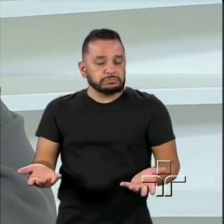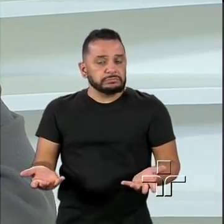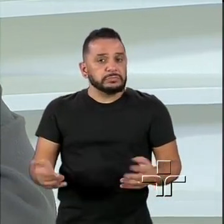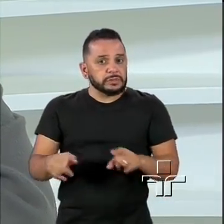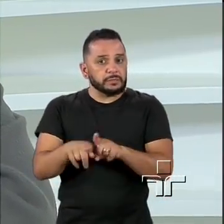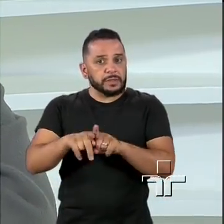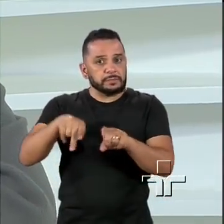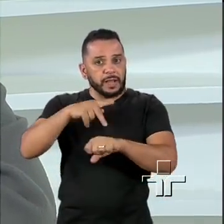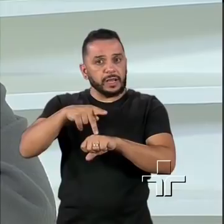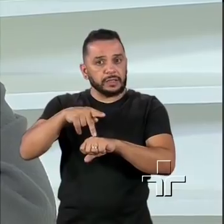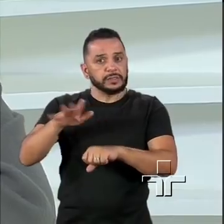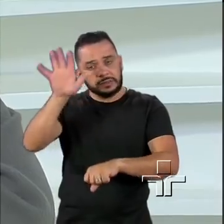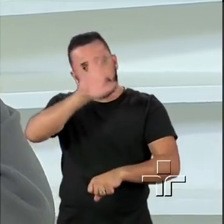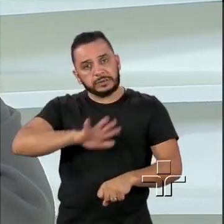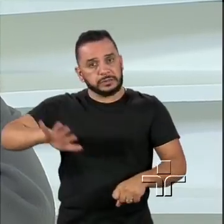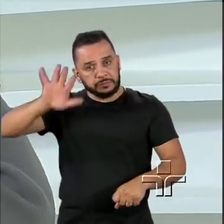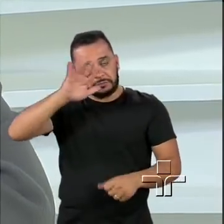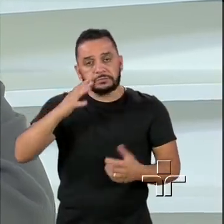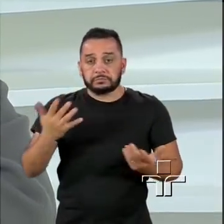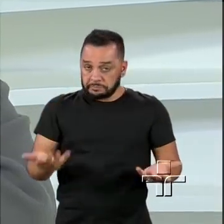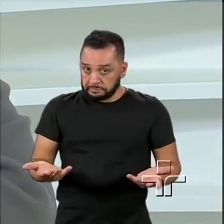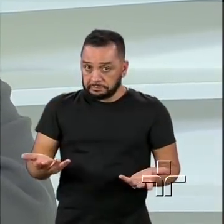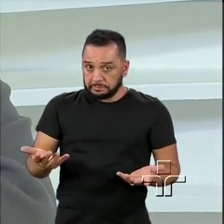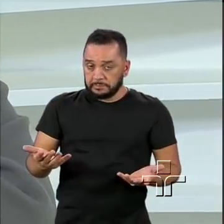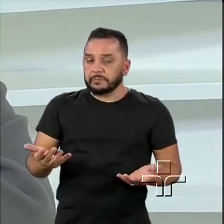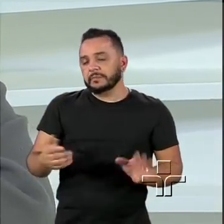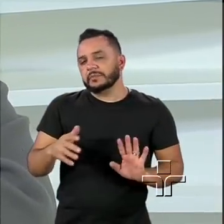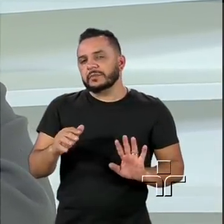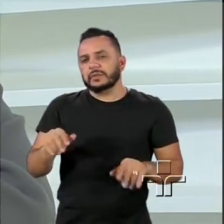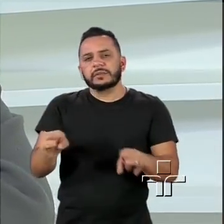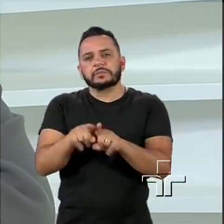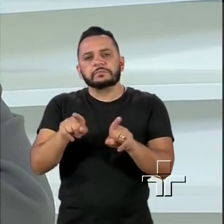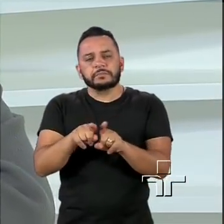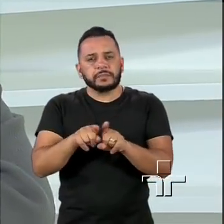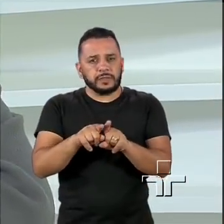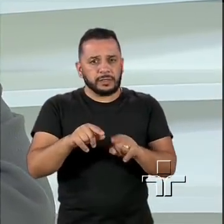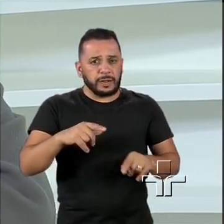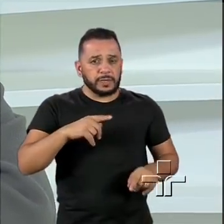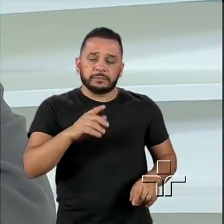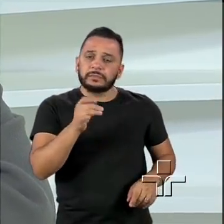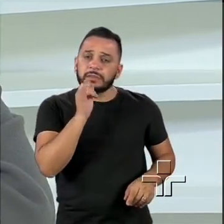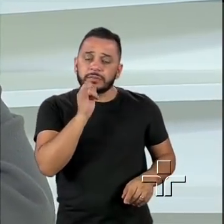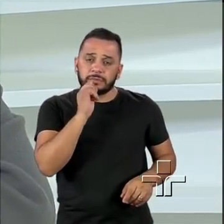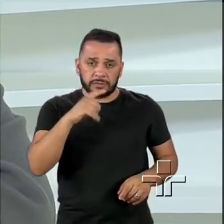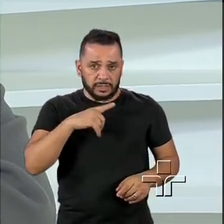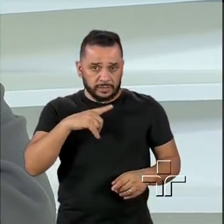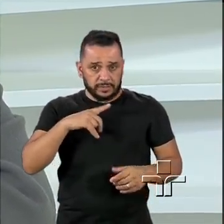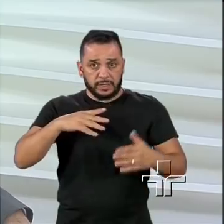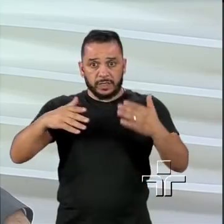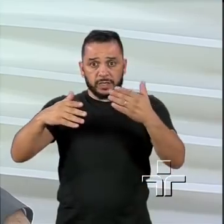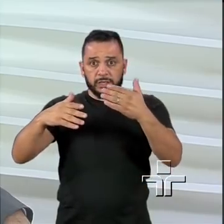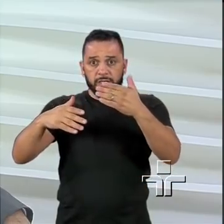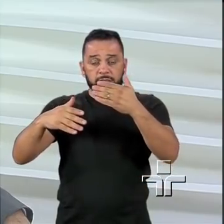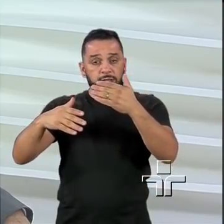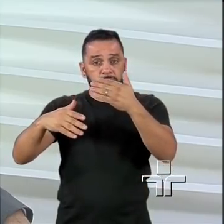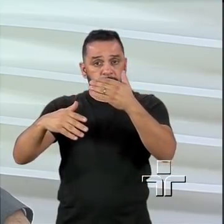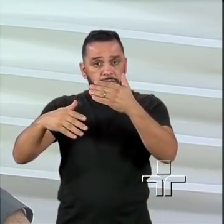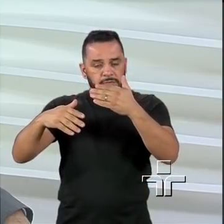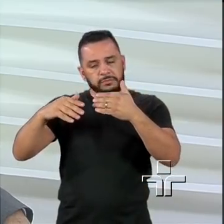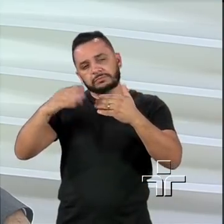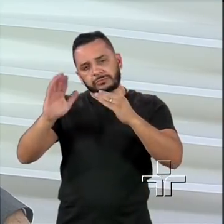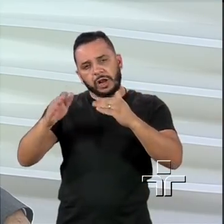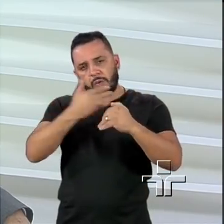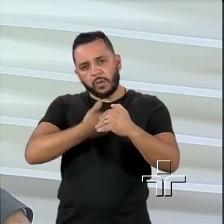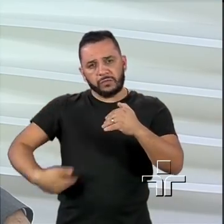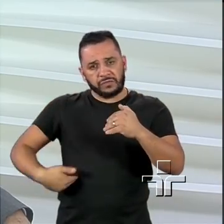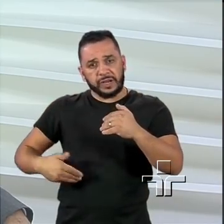país pelo PT. E por último, para encerrar, o senhor mencionou entre os retrocessos tidos no governo